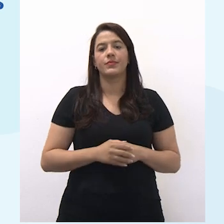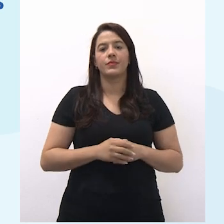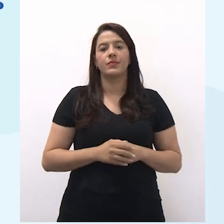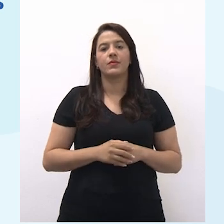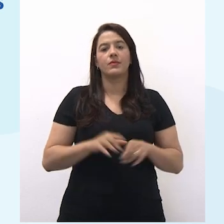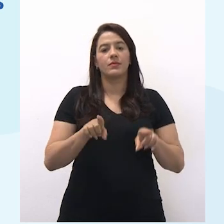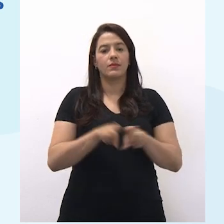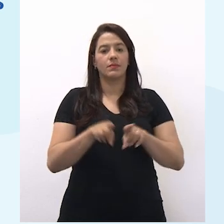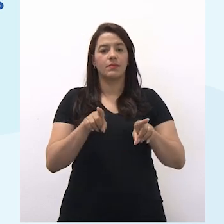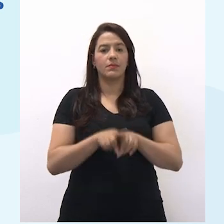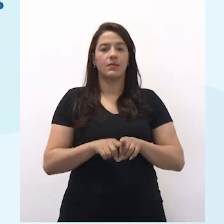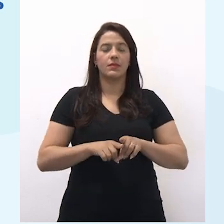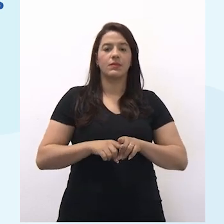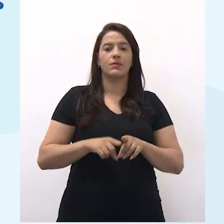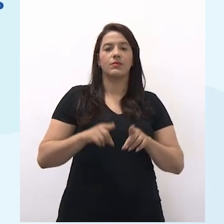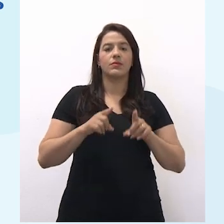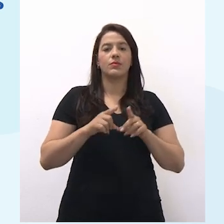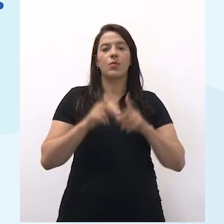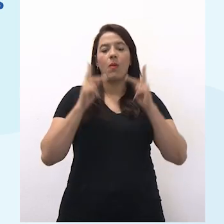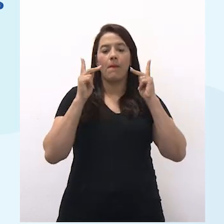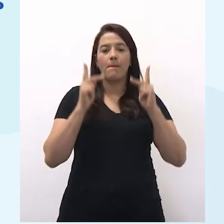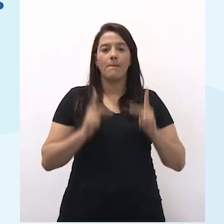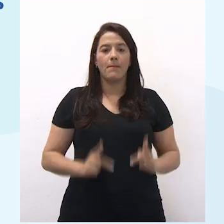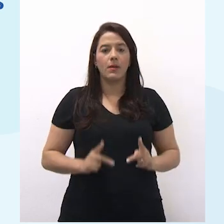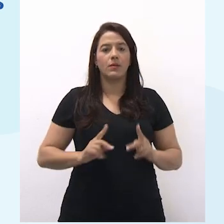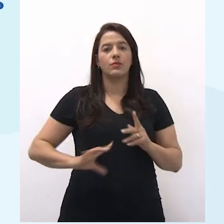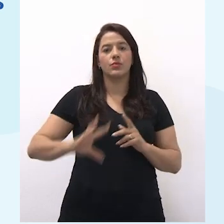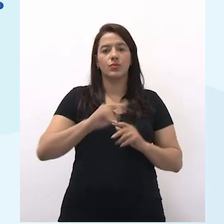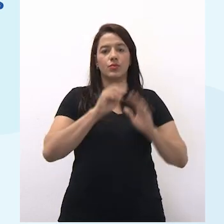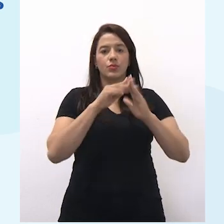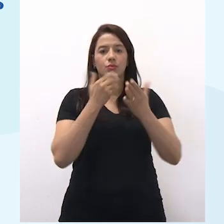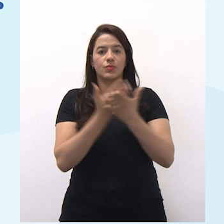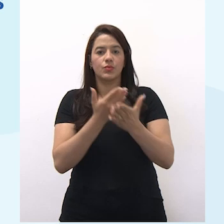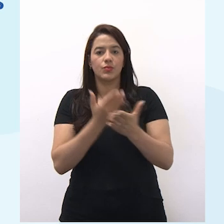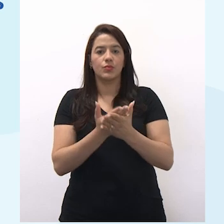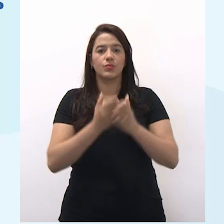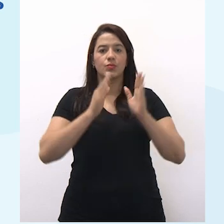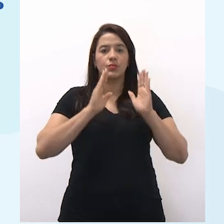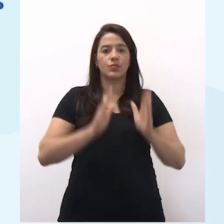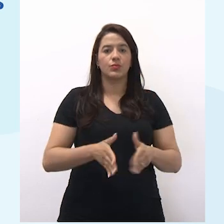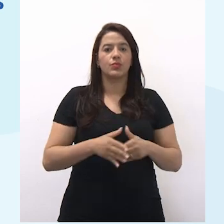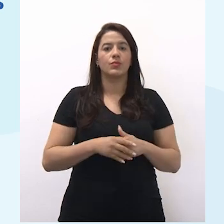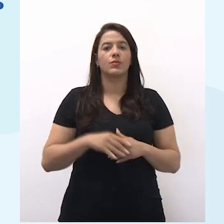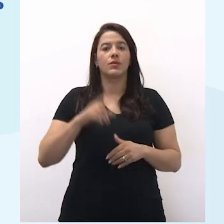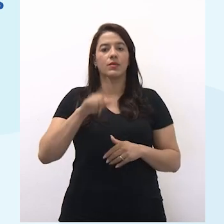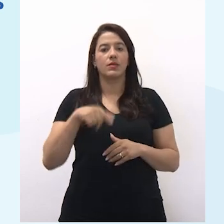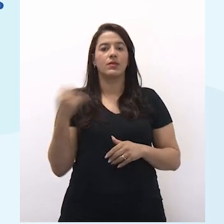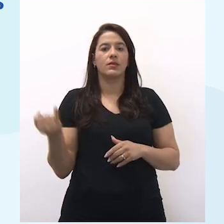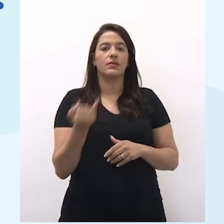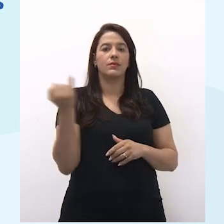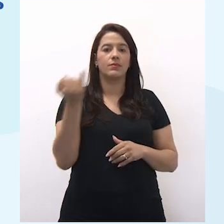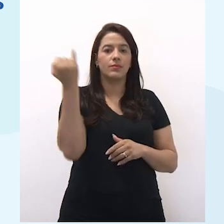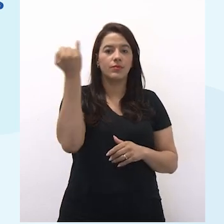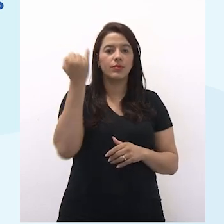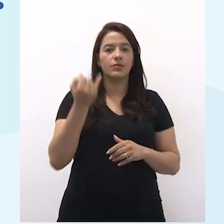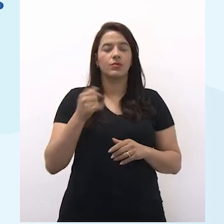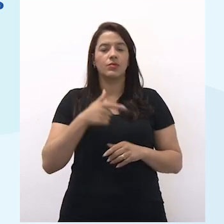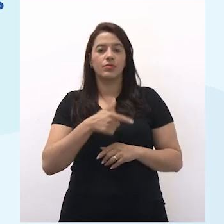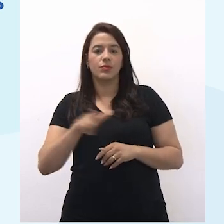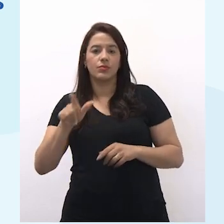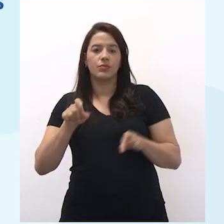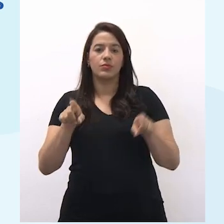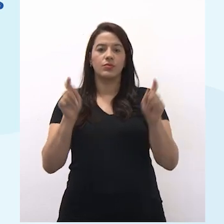e padrões comportamentais dos estudantes, né? É importante também levar isso em consideração, que são